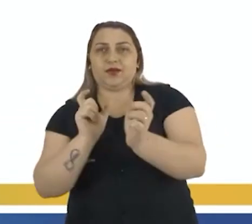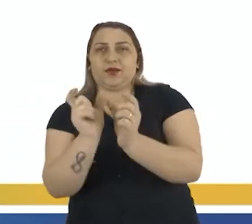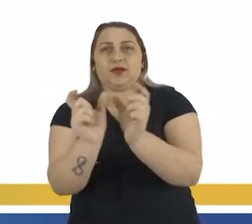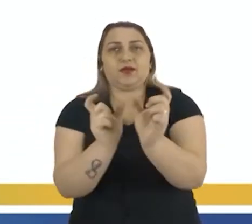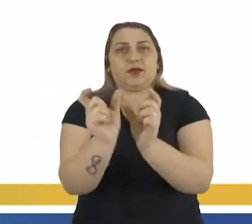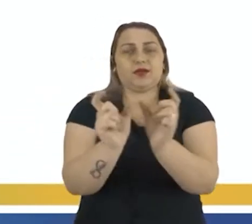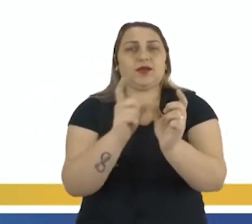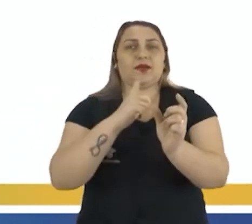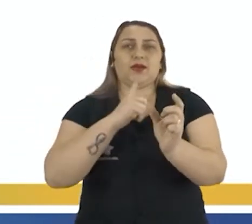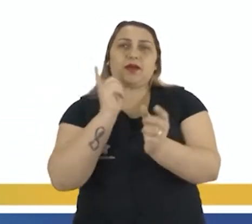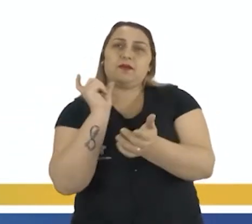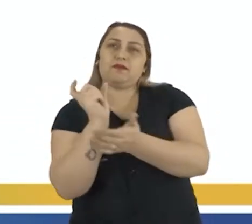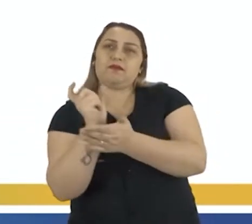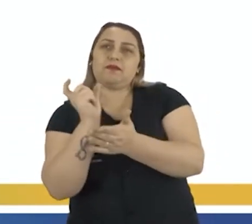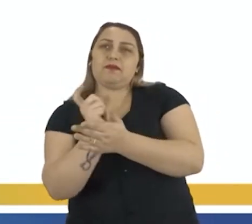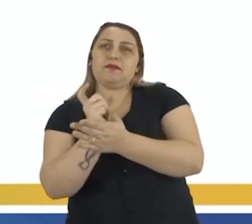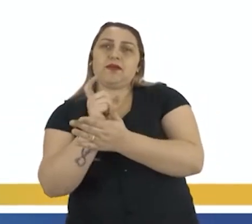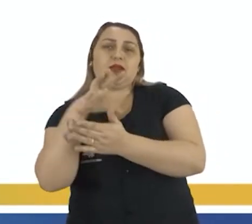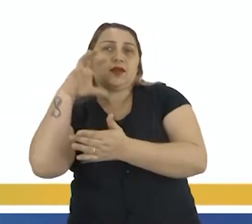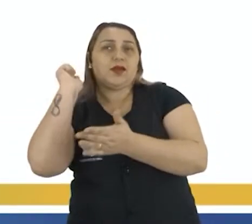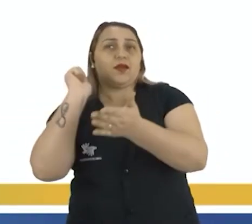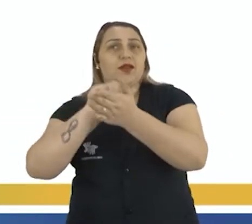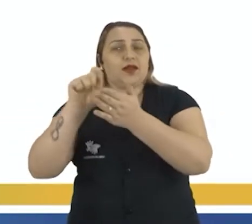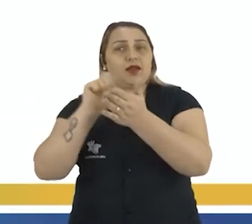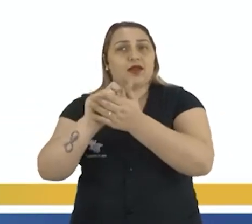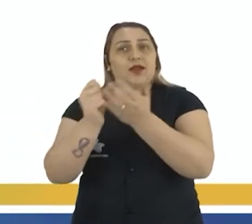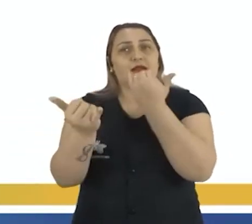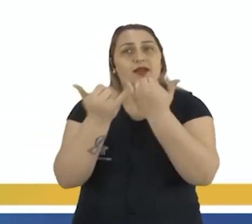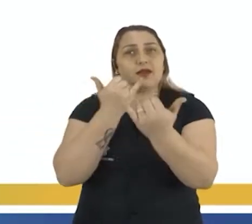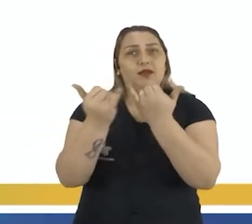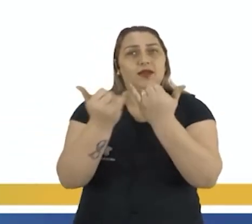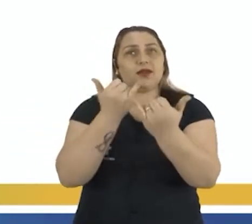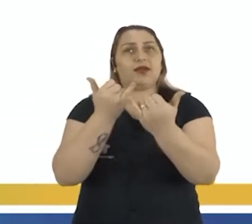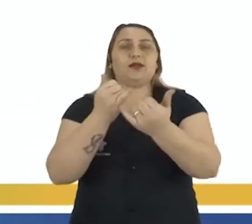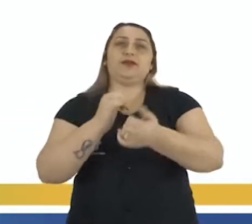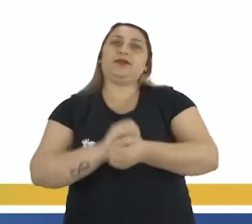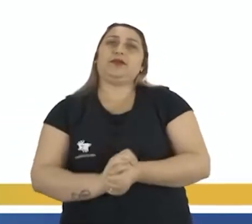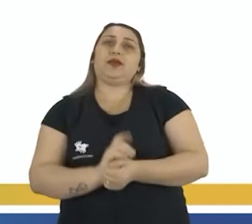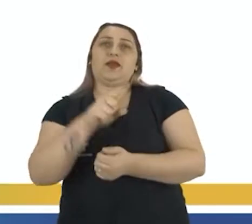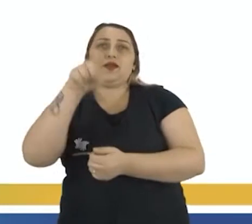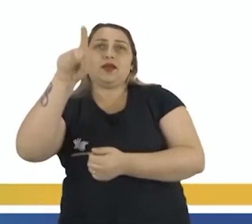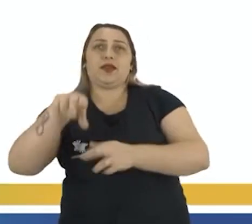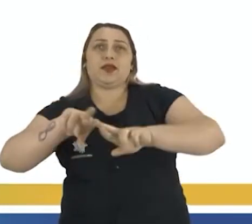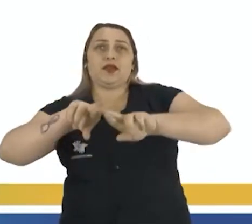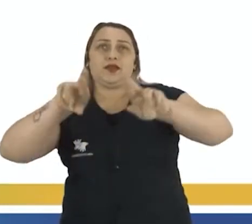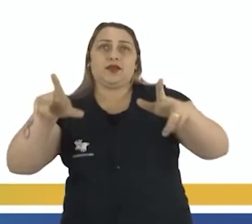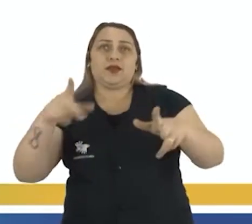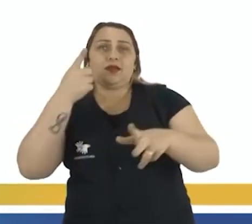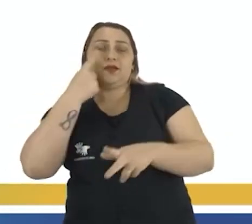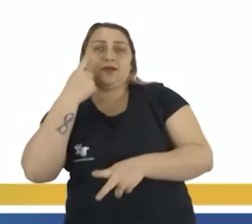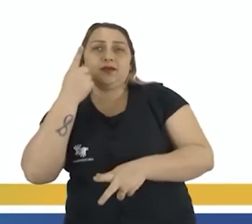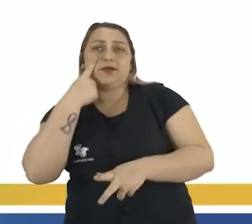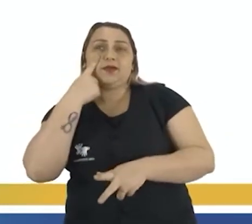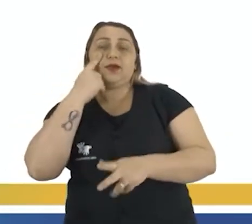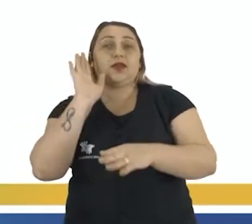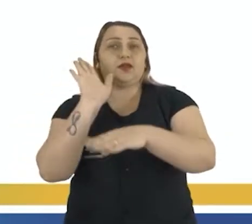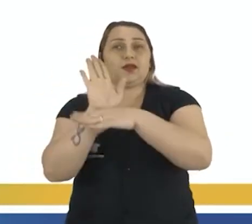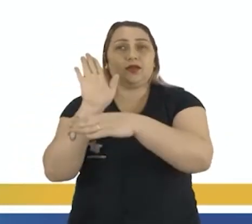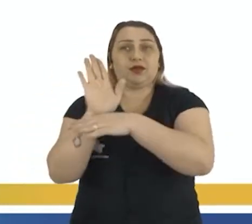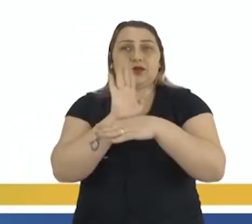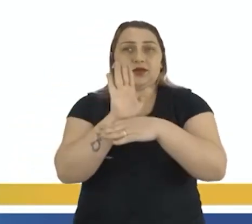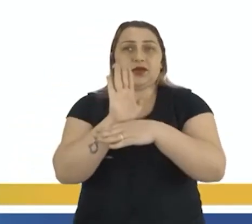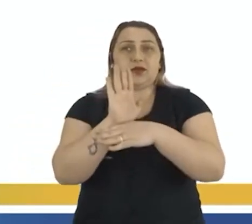palavrinhas que apresentam o mesmo som e grafias semelhantes. O acento diferencial, observem aí, ele ajuda